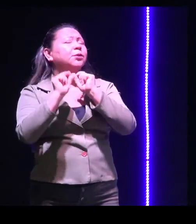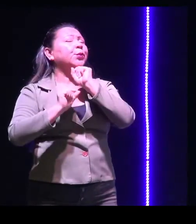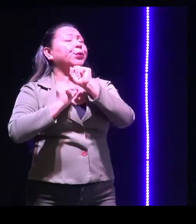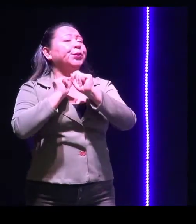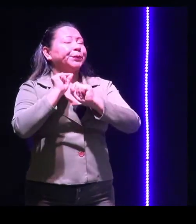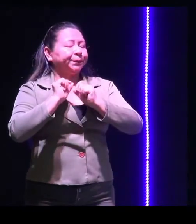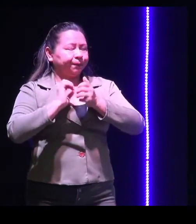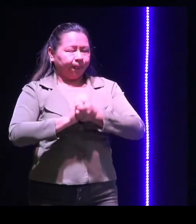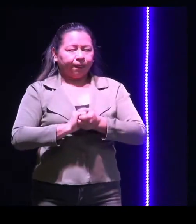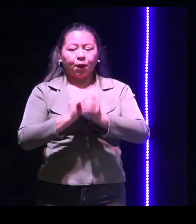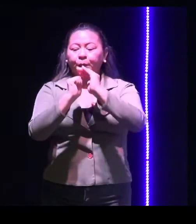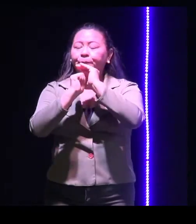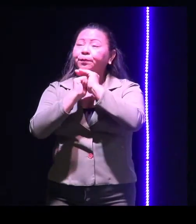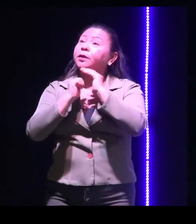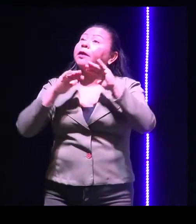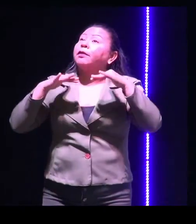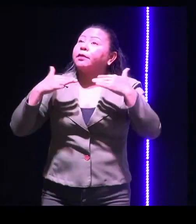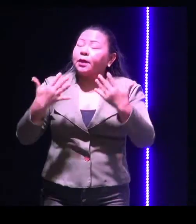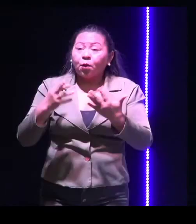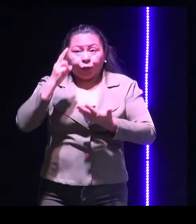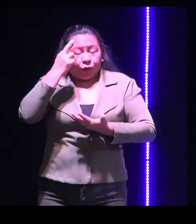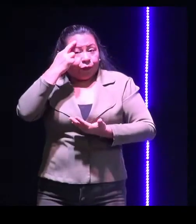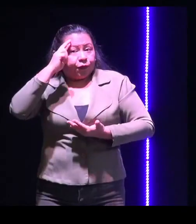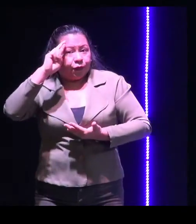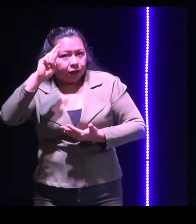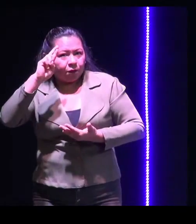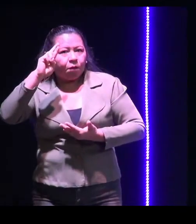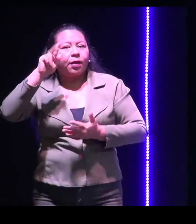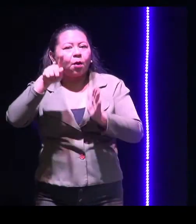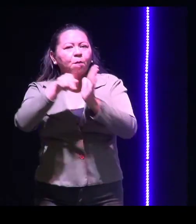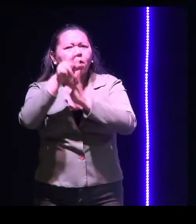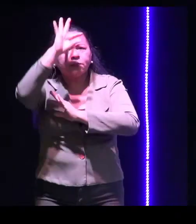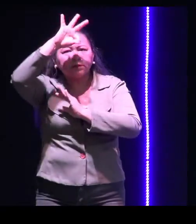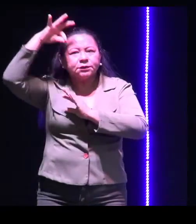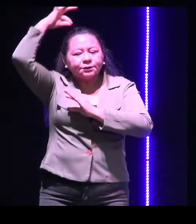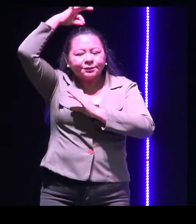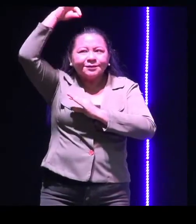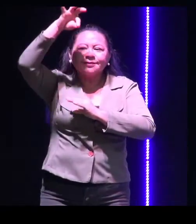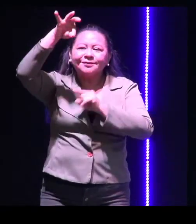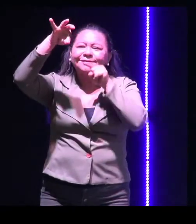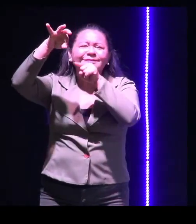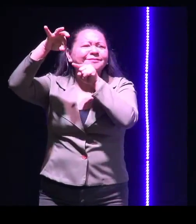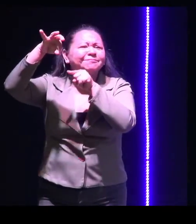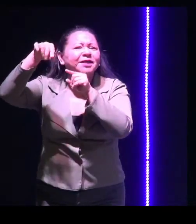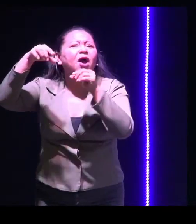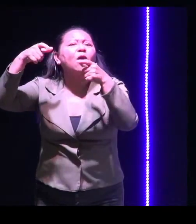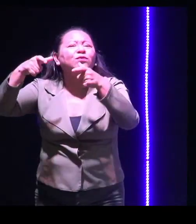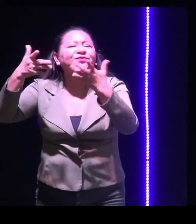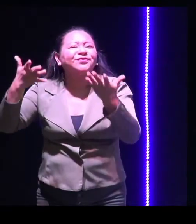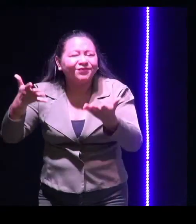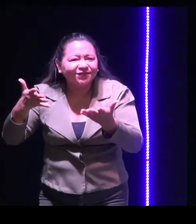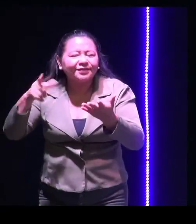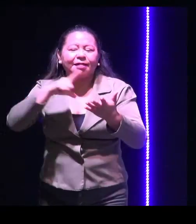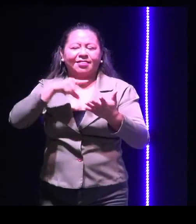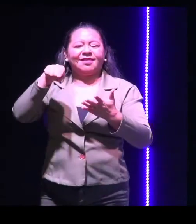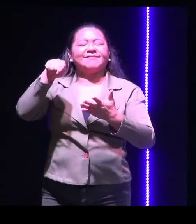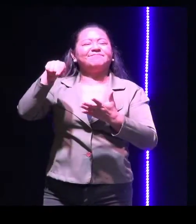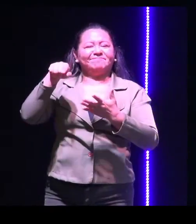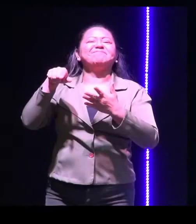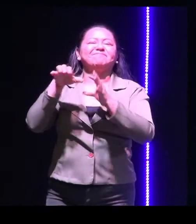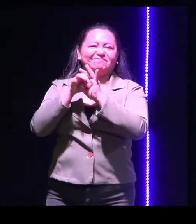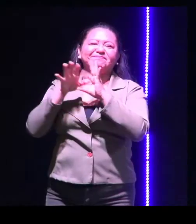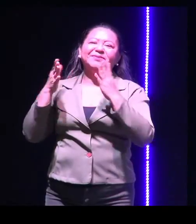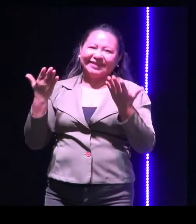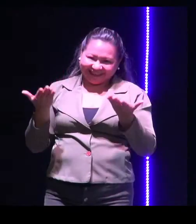diz o seguinte: Ora, o Senhor é o Espírito, e onde está o Espírito do Senhor, ali